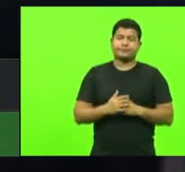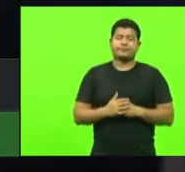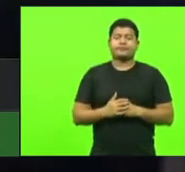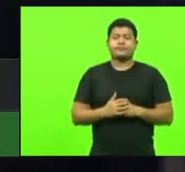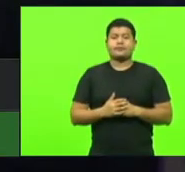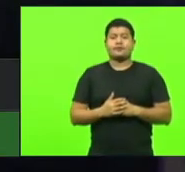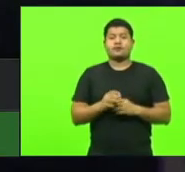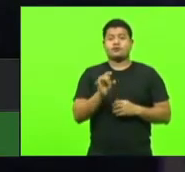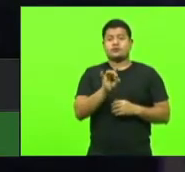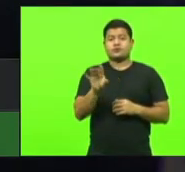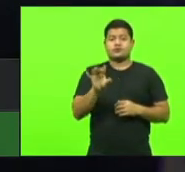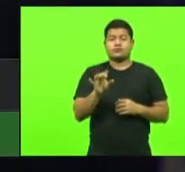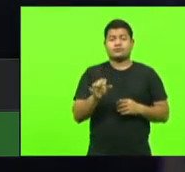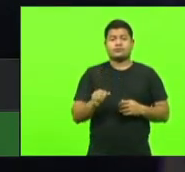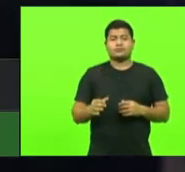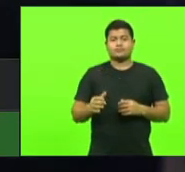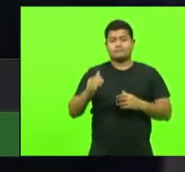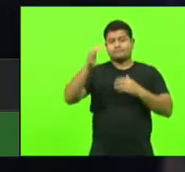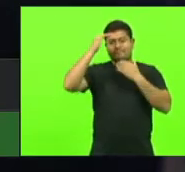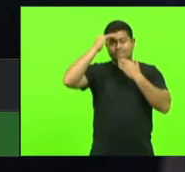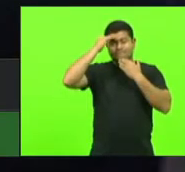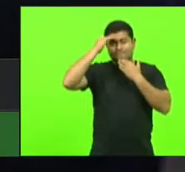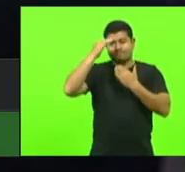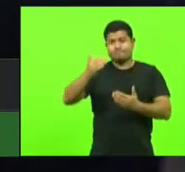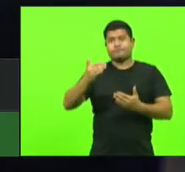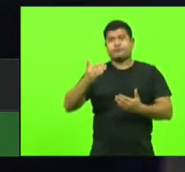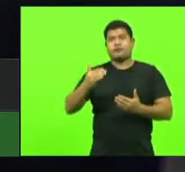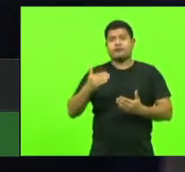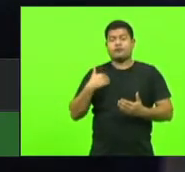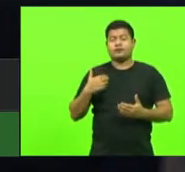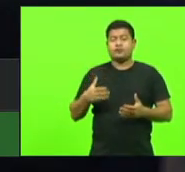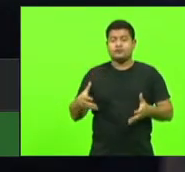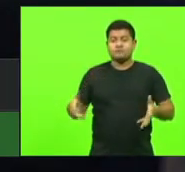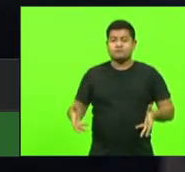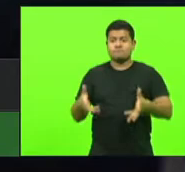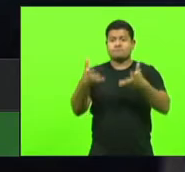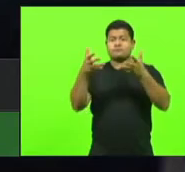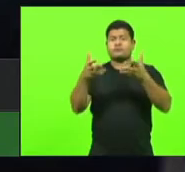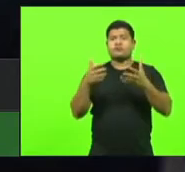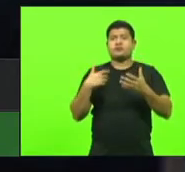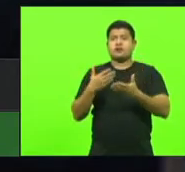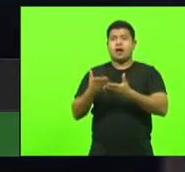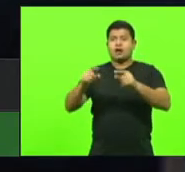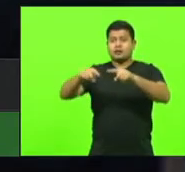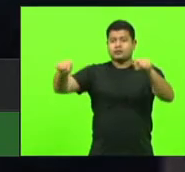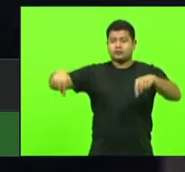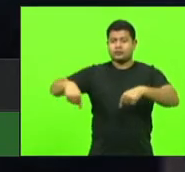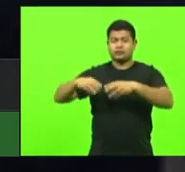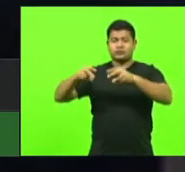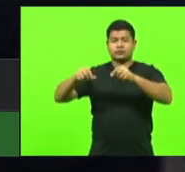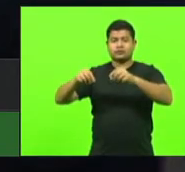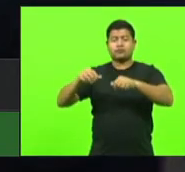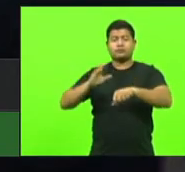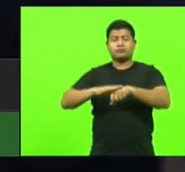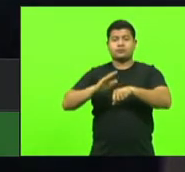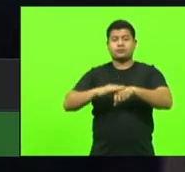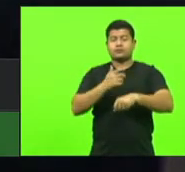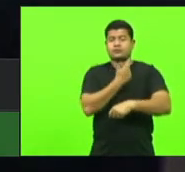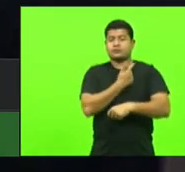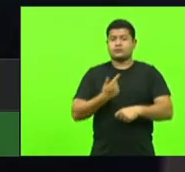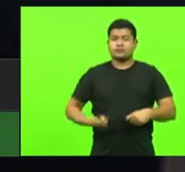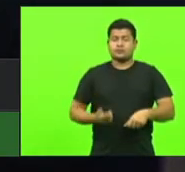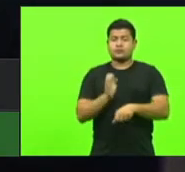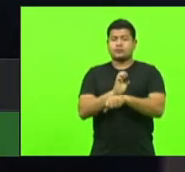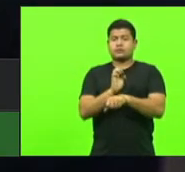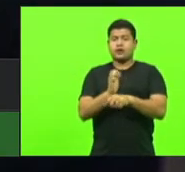exaltar realmente, enaltecer, que vai agregar muito, era um terreno do Estado, e no qual a Serra do Panelão